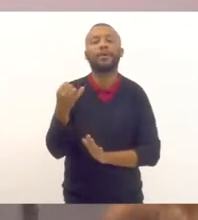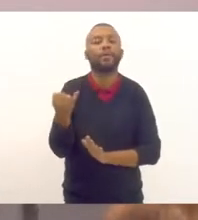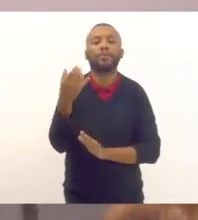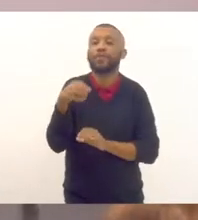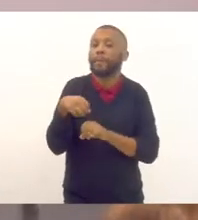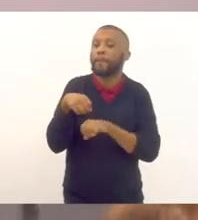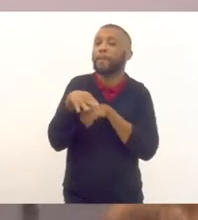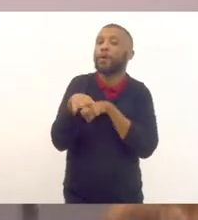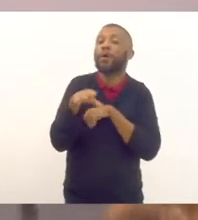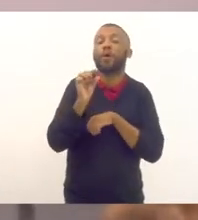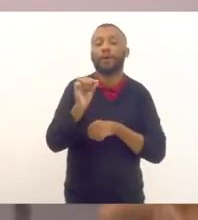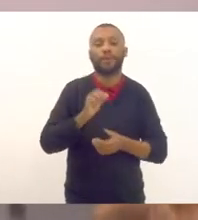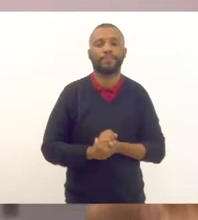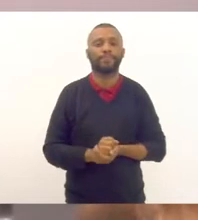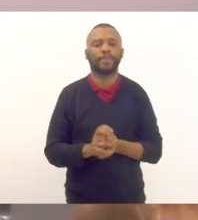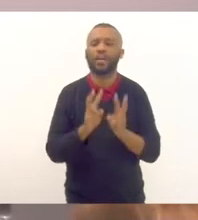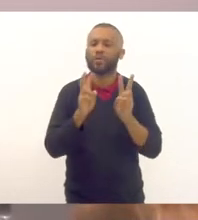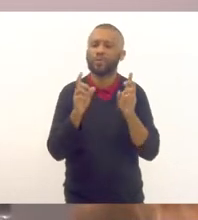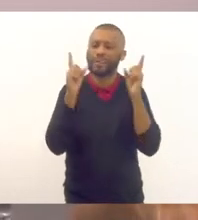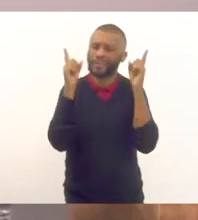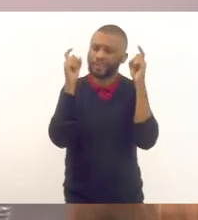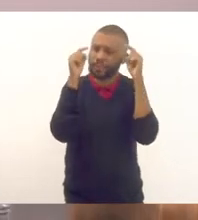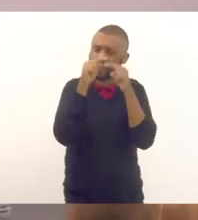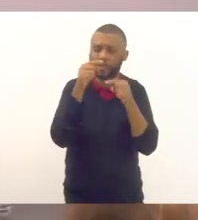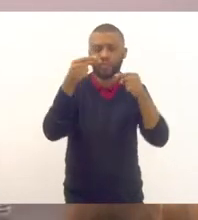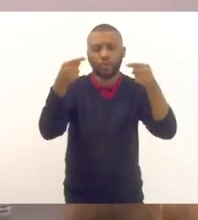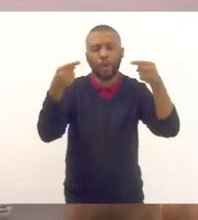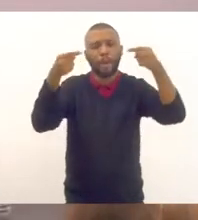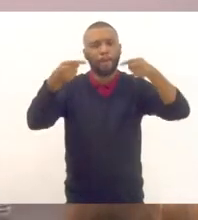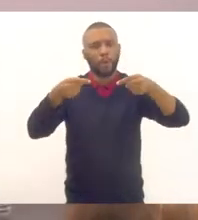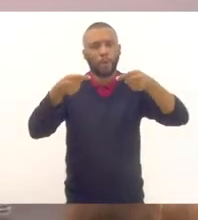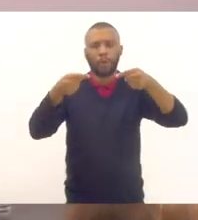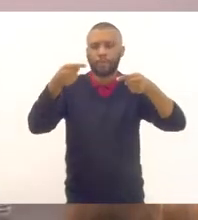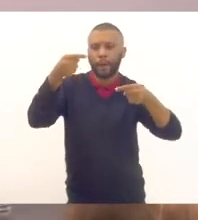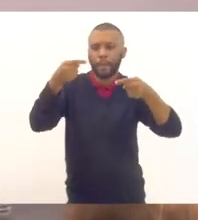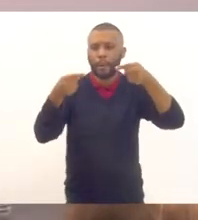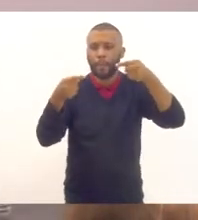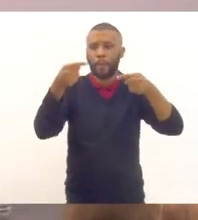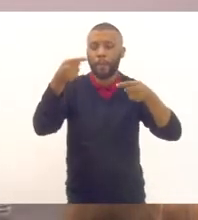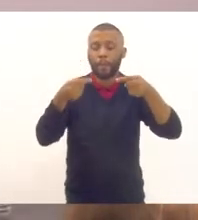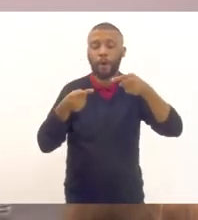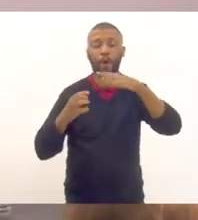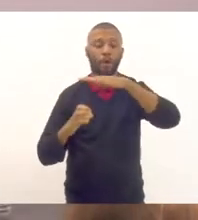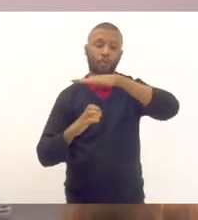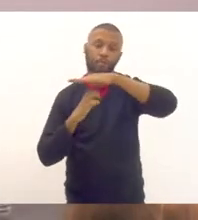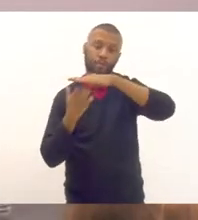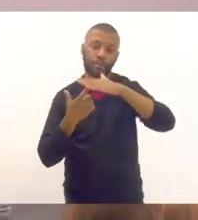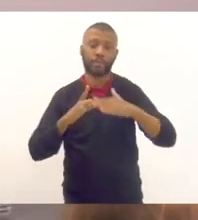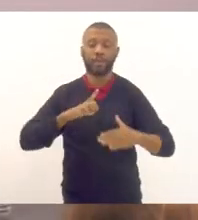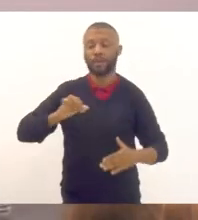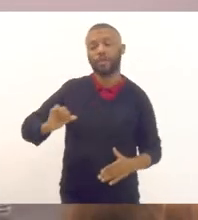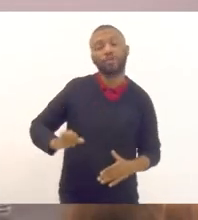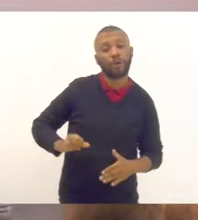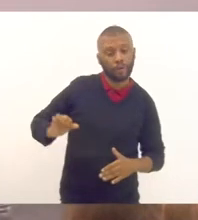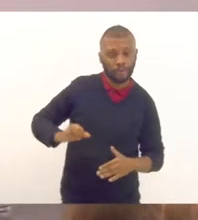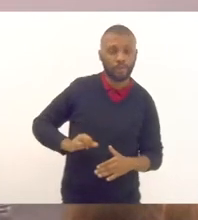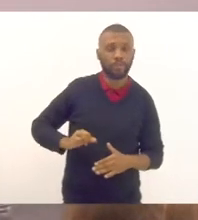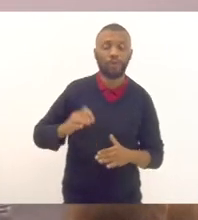da dificuldade, da competitividade que o empresário fluminense sofre em comparação aos outros